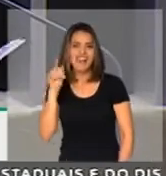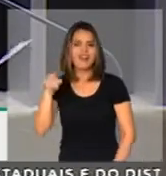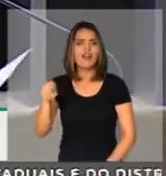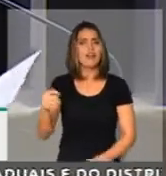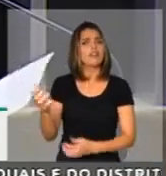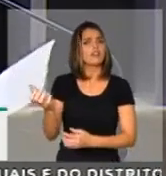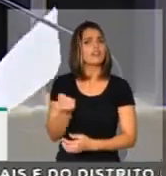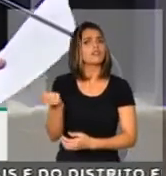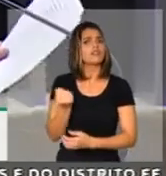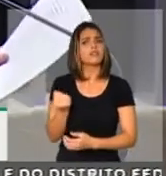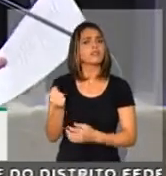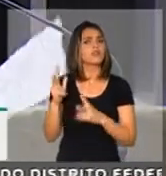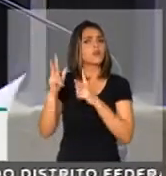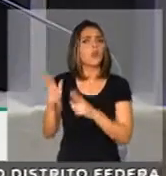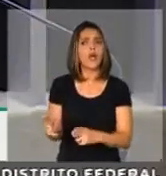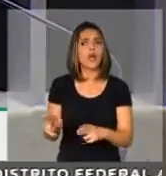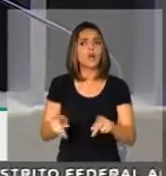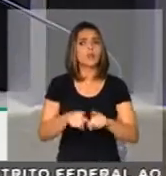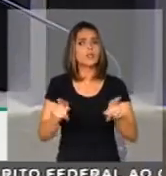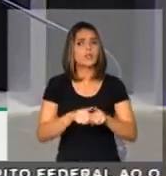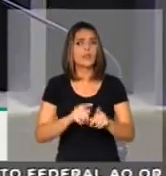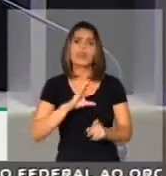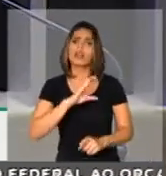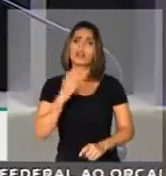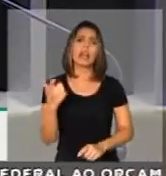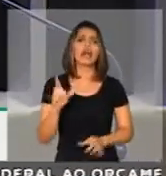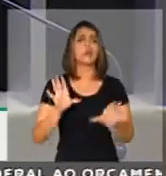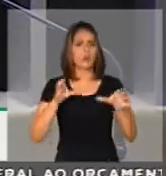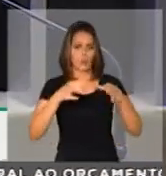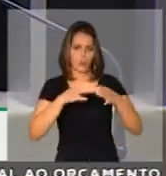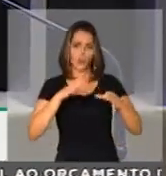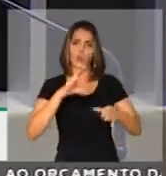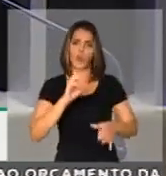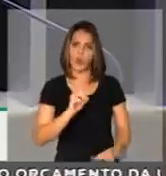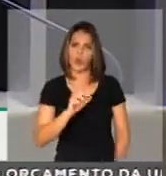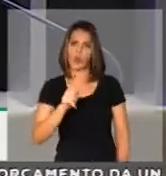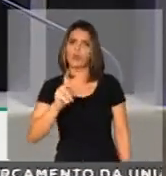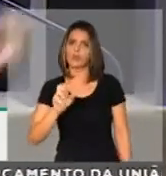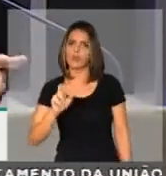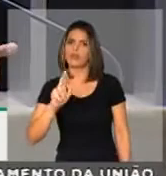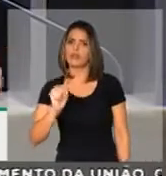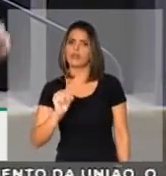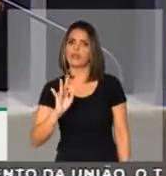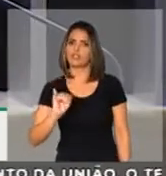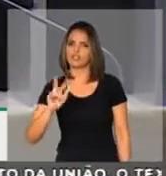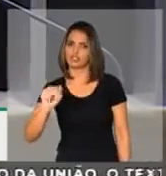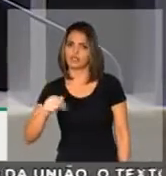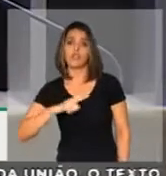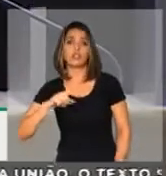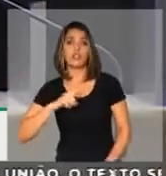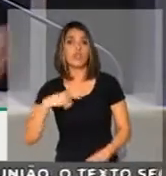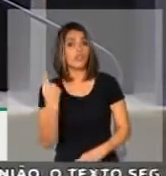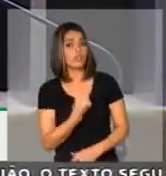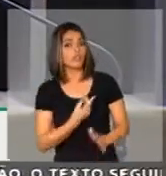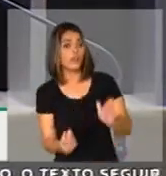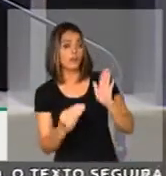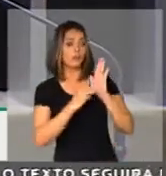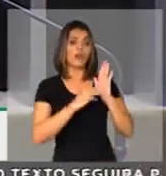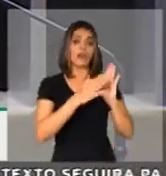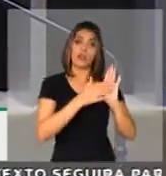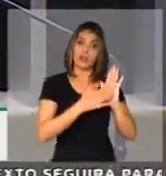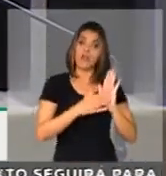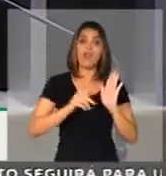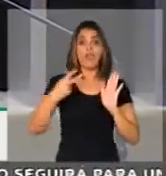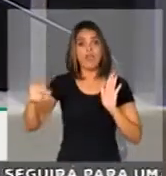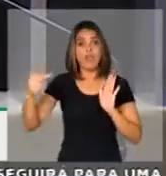à natureza de trabalho. É óbvio que eles têm a sua cooperativa, e através da cooperativa estamos estabelecendo na nossa emenda que eles possam contribuir, mas ao mesmo